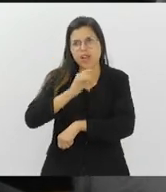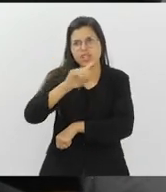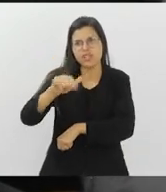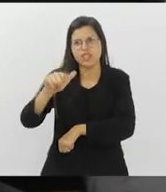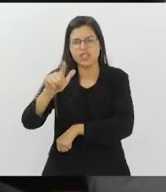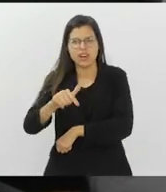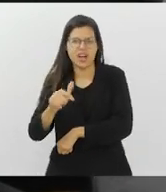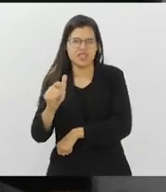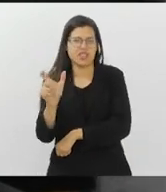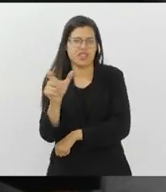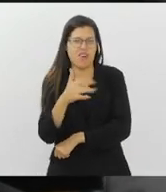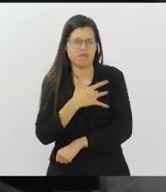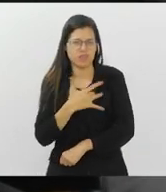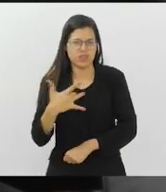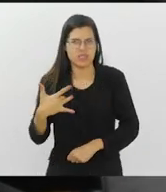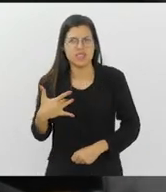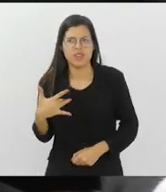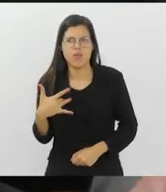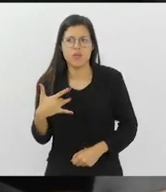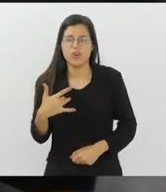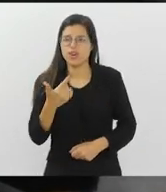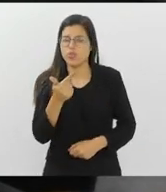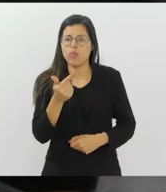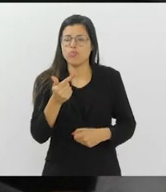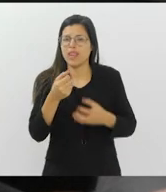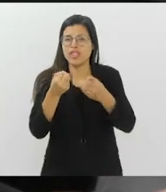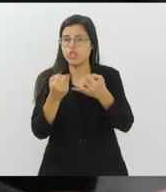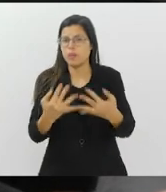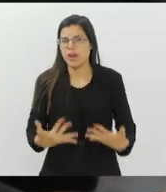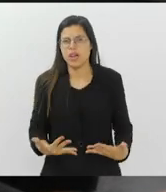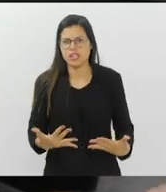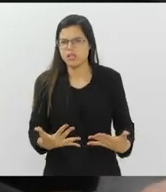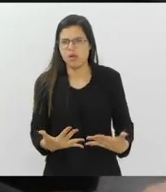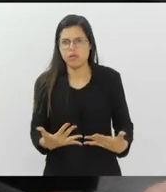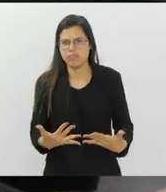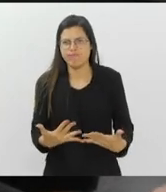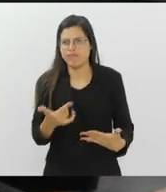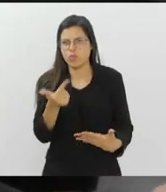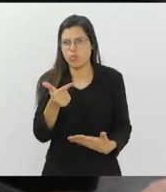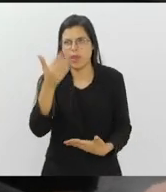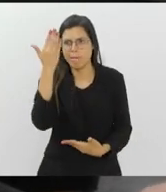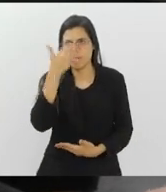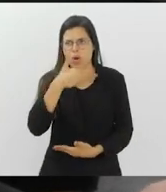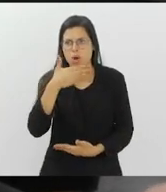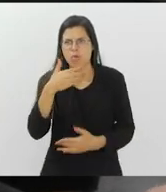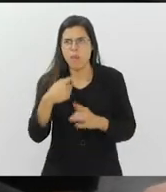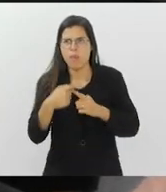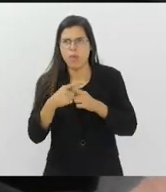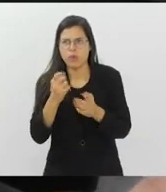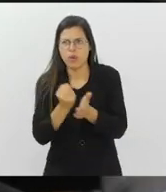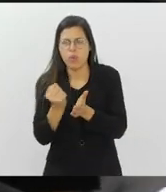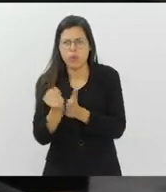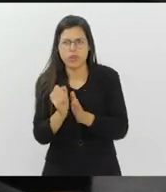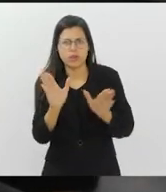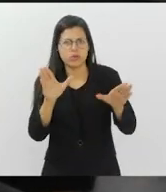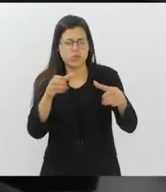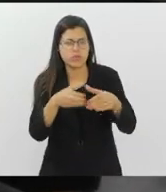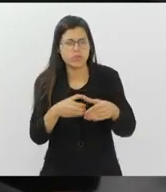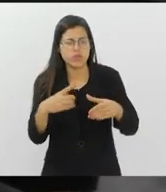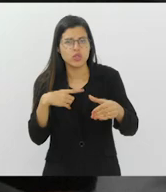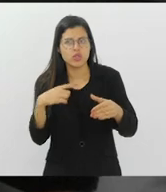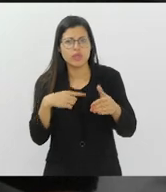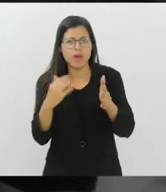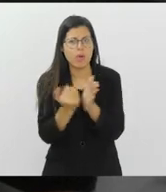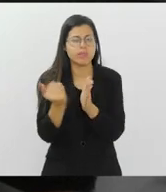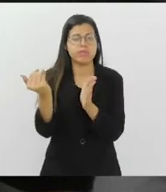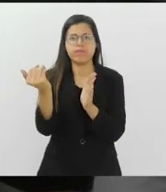indiretamente e sem justificativa. Ninguém justifica nada. Não tem prova dessa justificativa. Por que que os contratos coletivos tiveram um reajuste tão